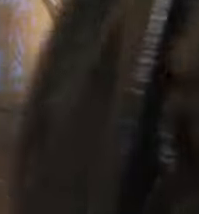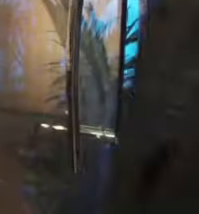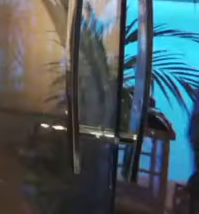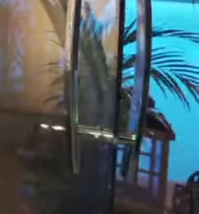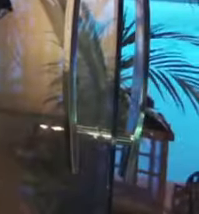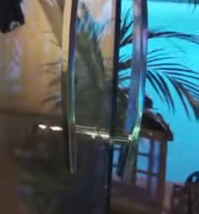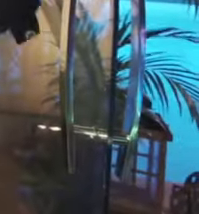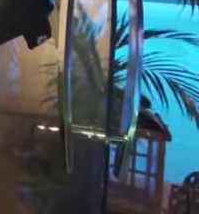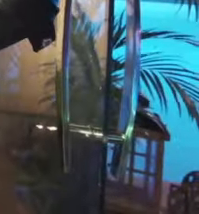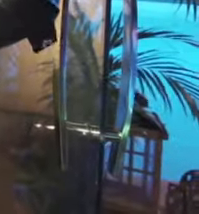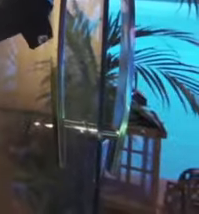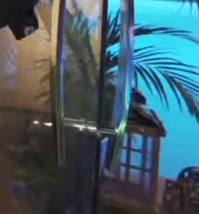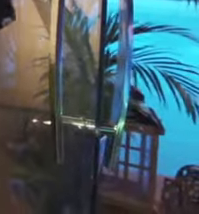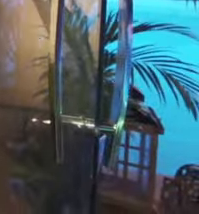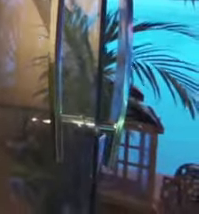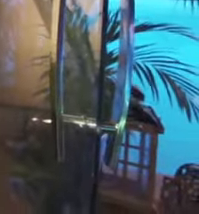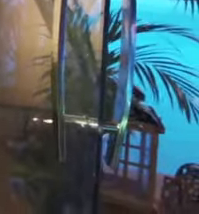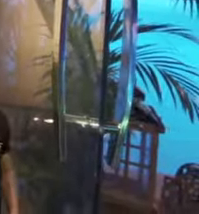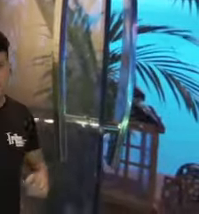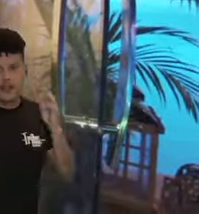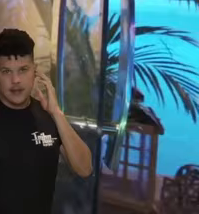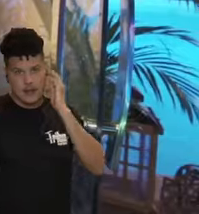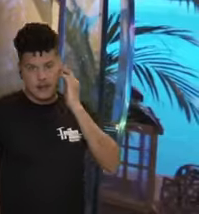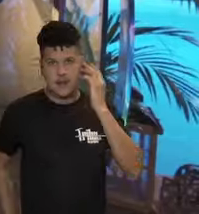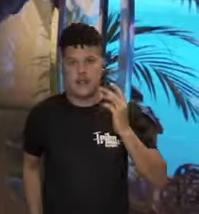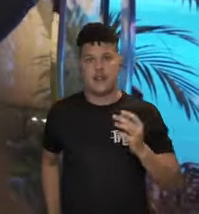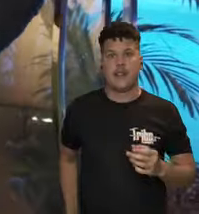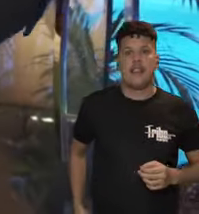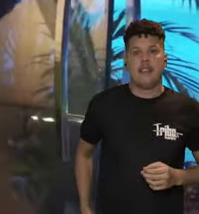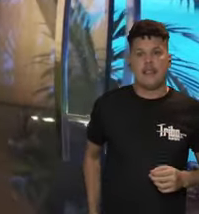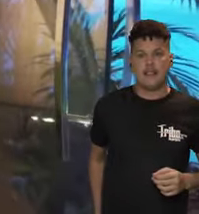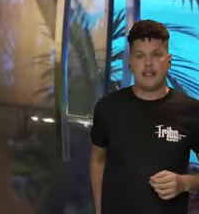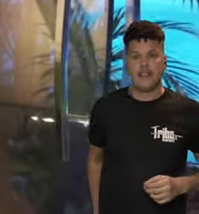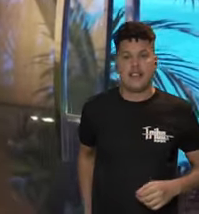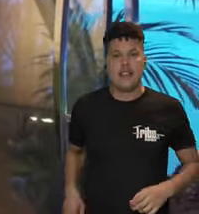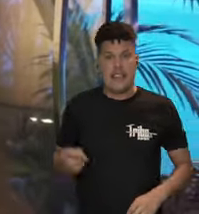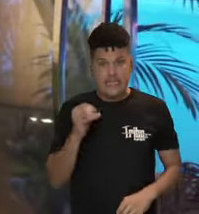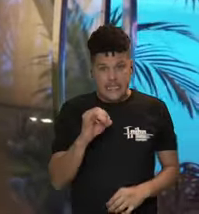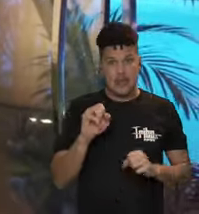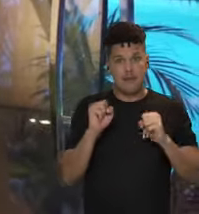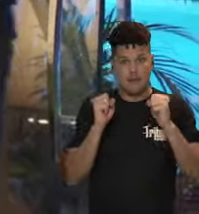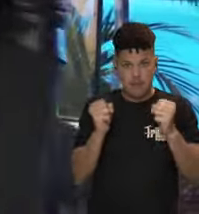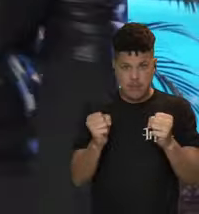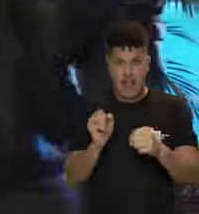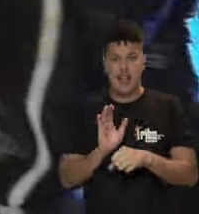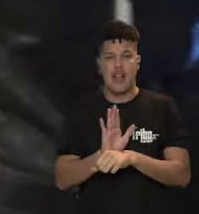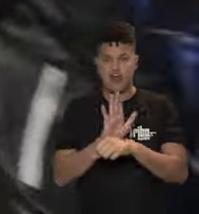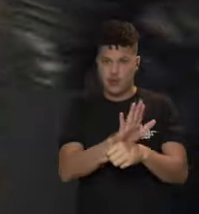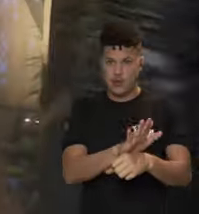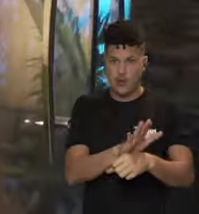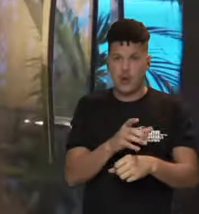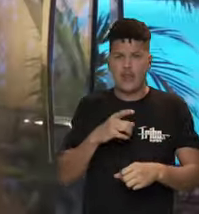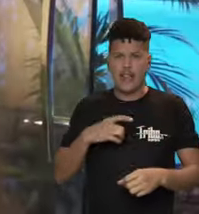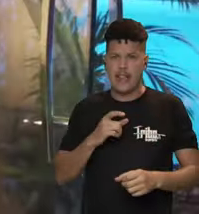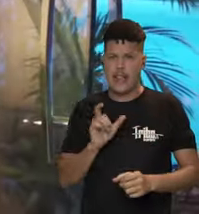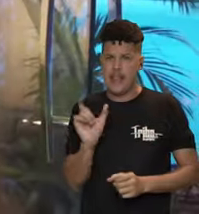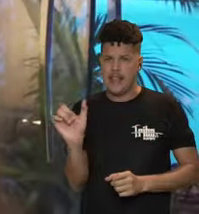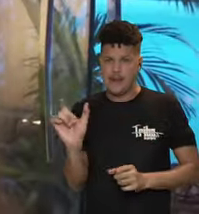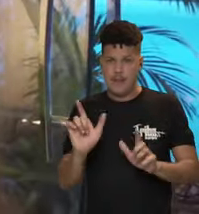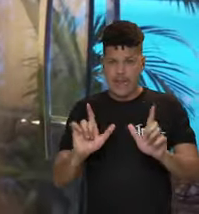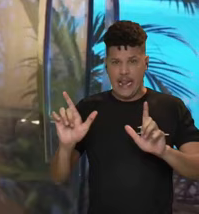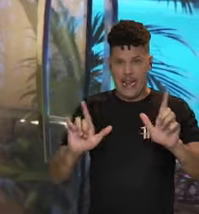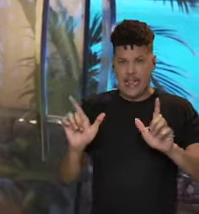tiver condição, doe, que tem muita gente esperando por você, beleza? O código de barra vai estar aí no canto da sua tela.